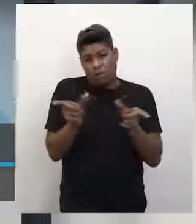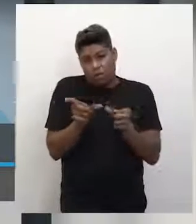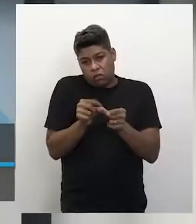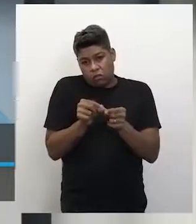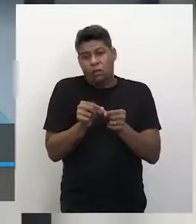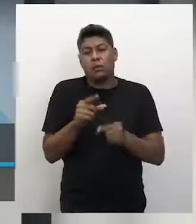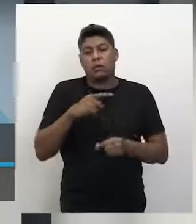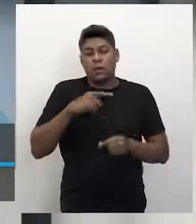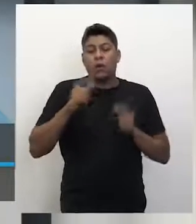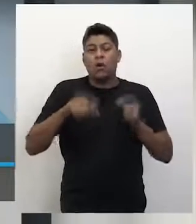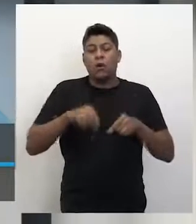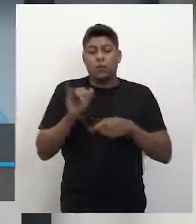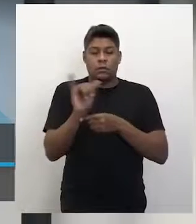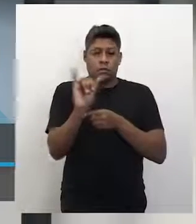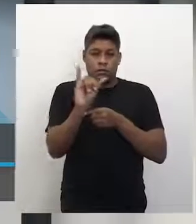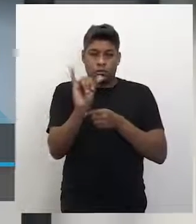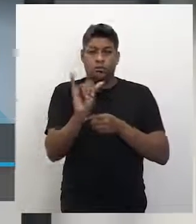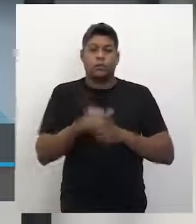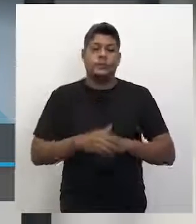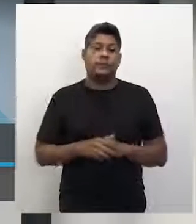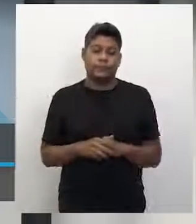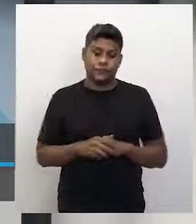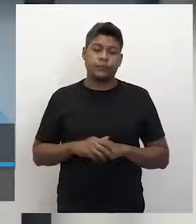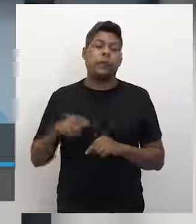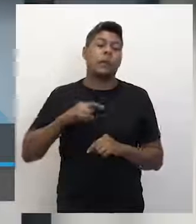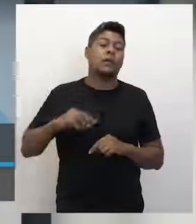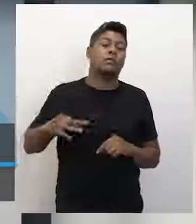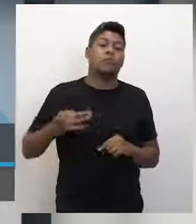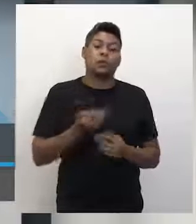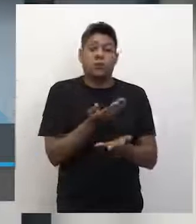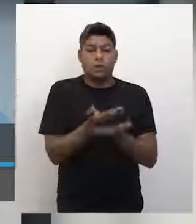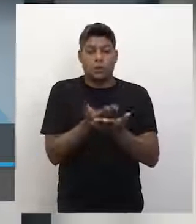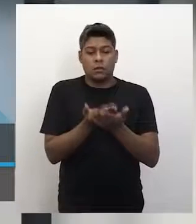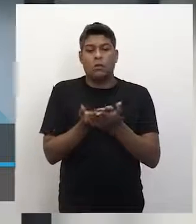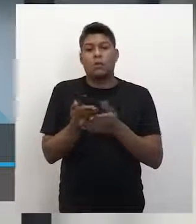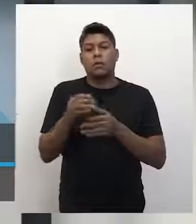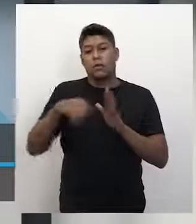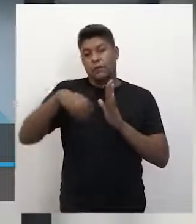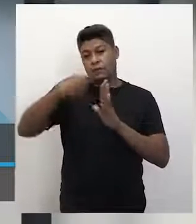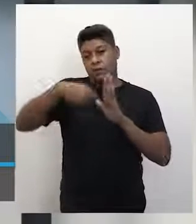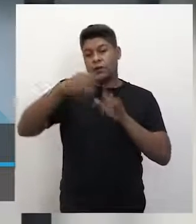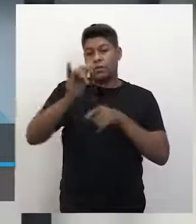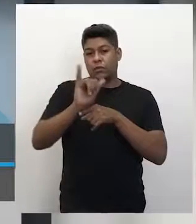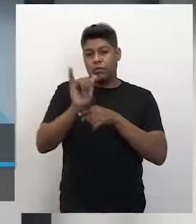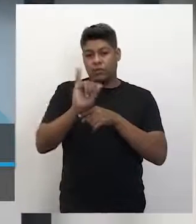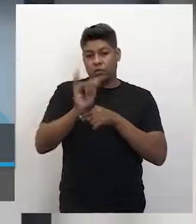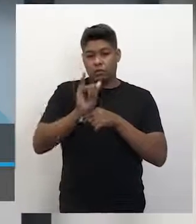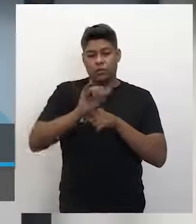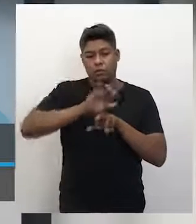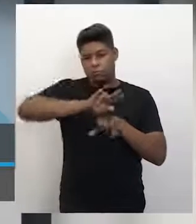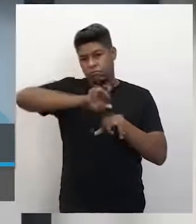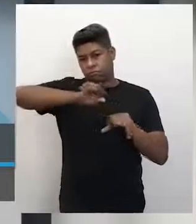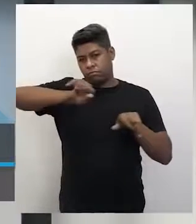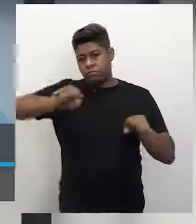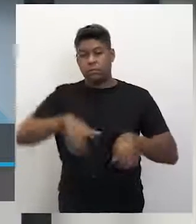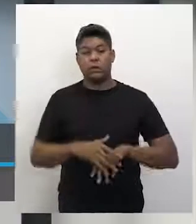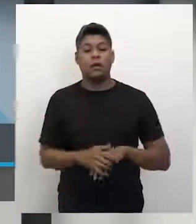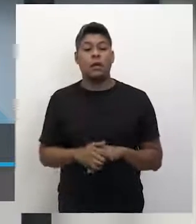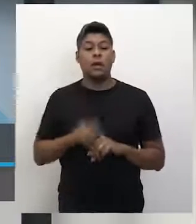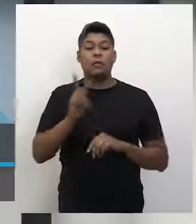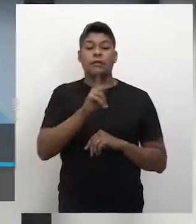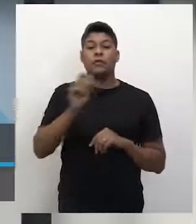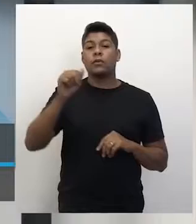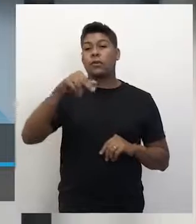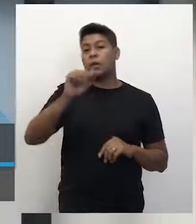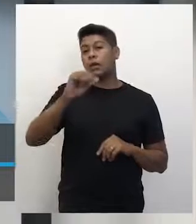lá na íntegra para vocês assistirem. Tem de todas as aulas, então tem vídeos de dança diversos. Olha aqui a Pro Ana Cláudia, da